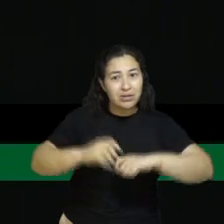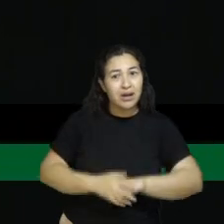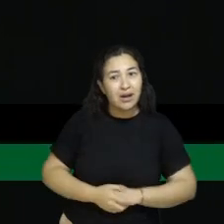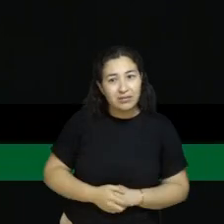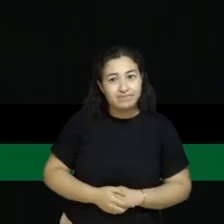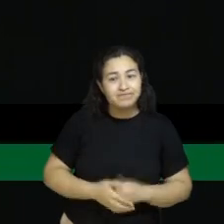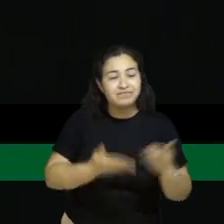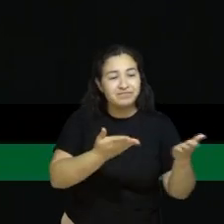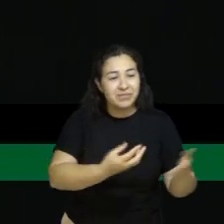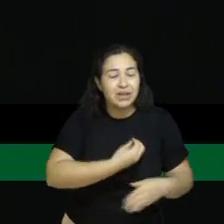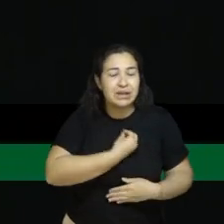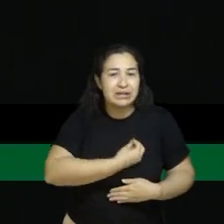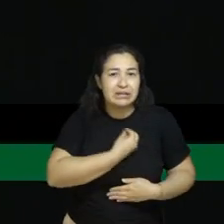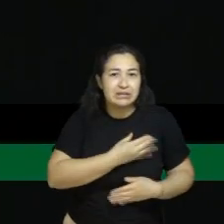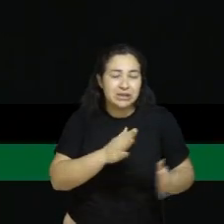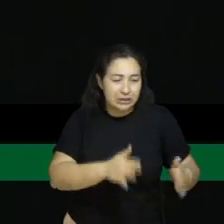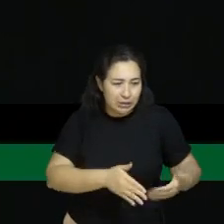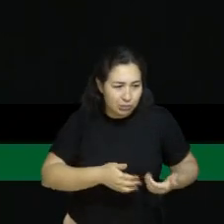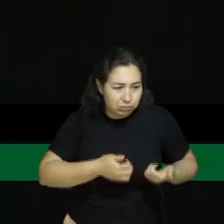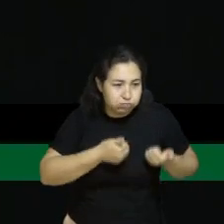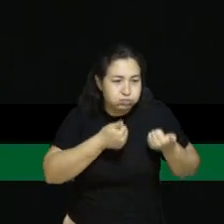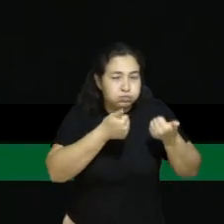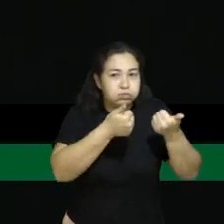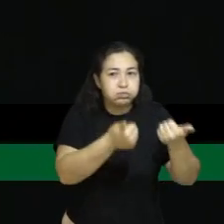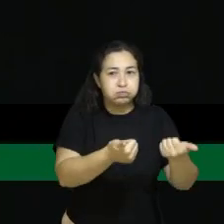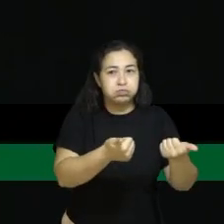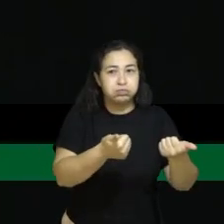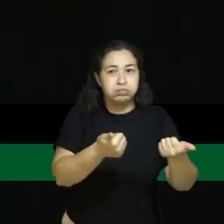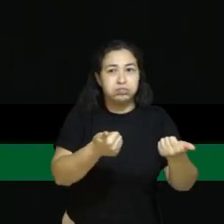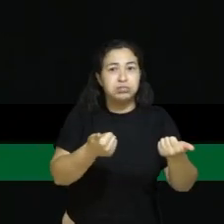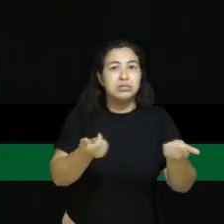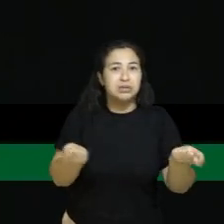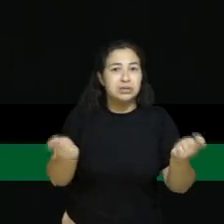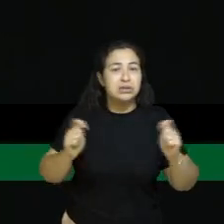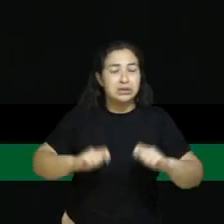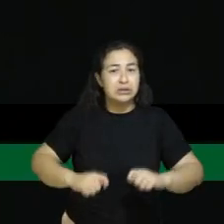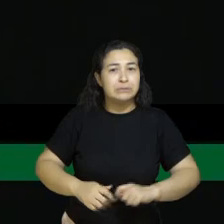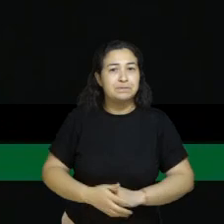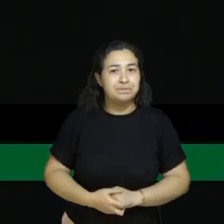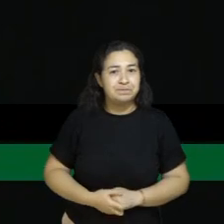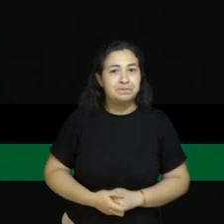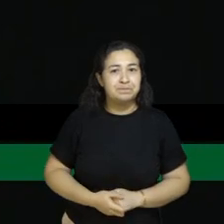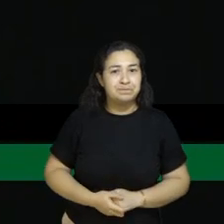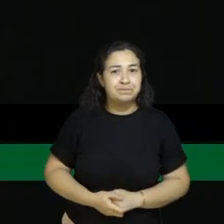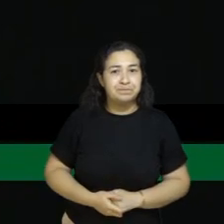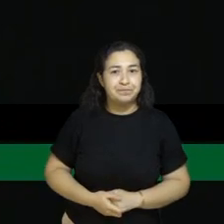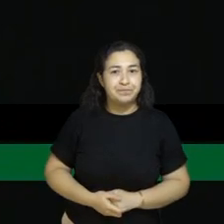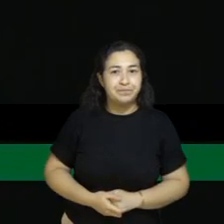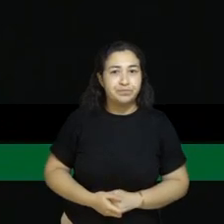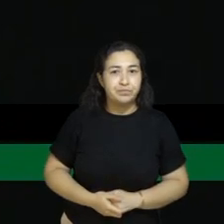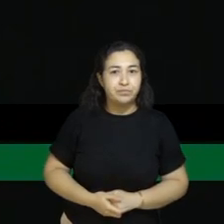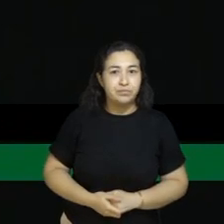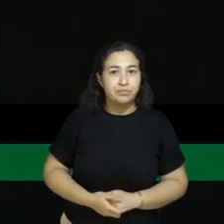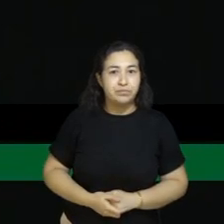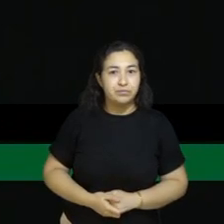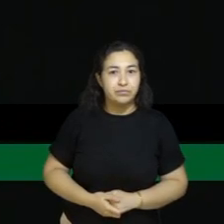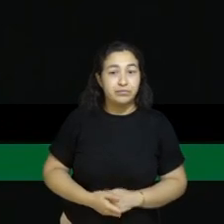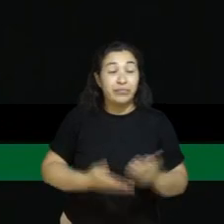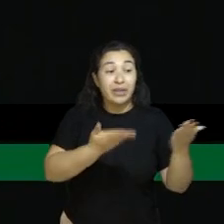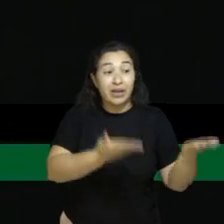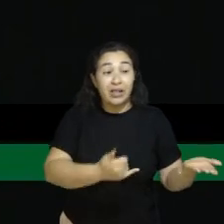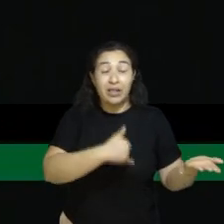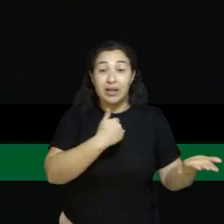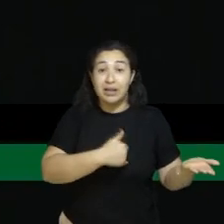de vida que nós não imaginávamos que fosse possível ainda nesses tempos. Ela tem